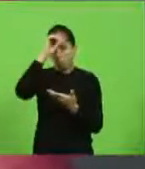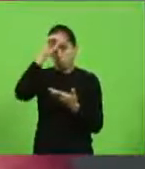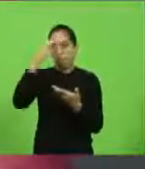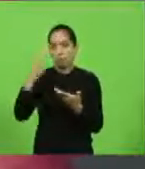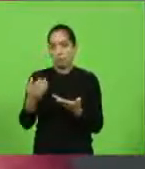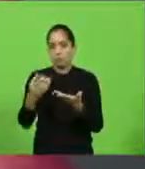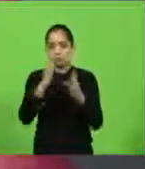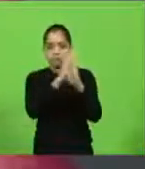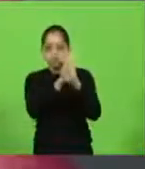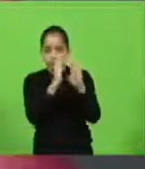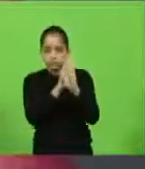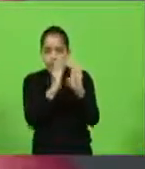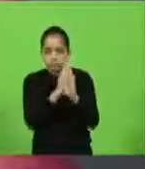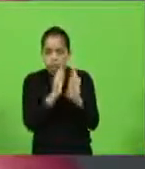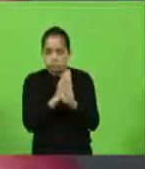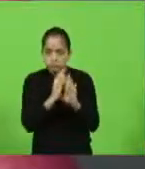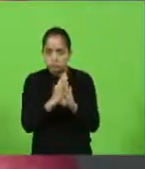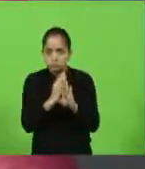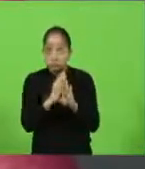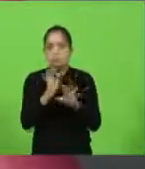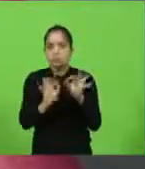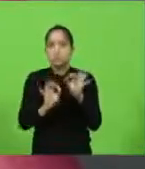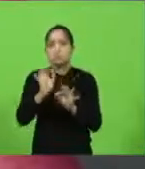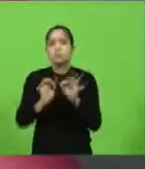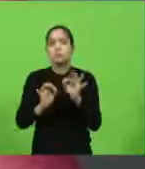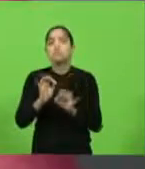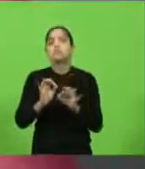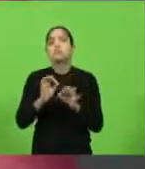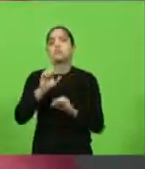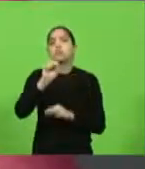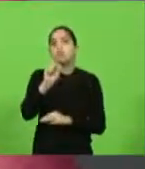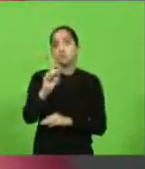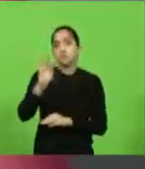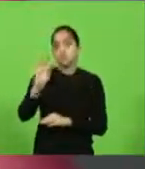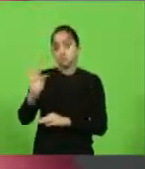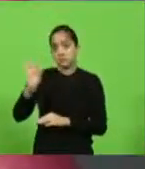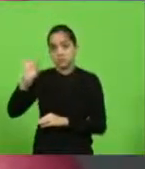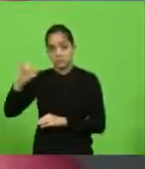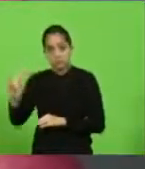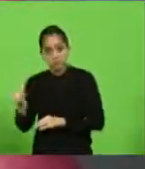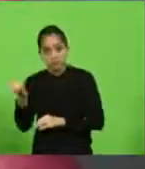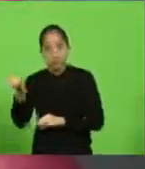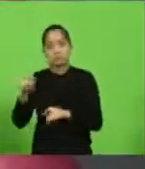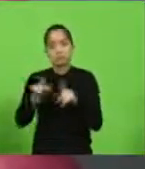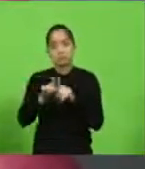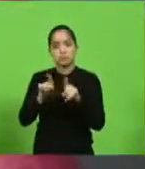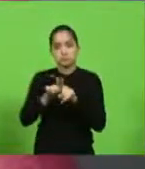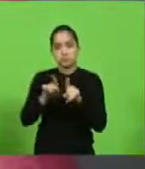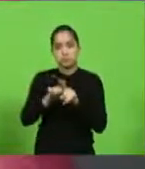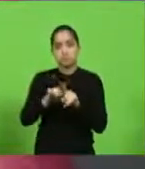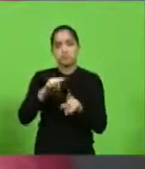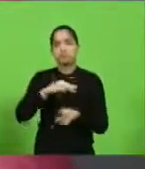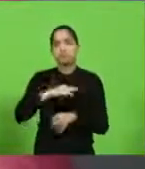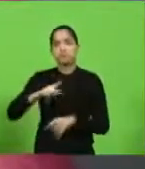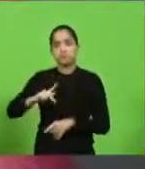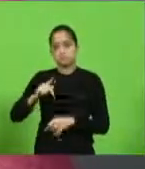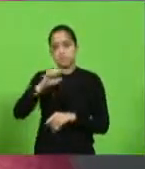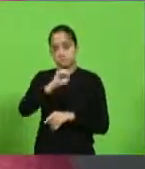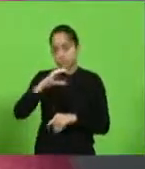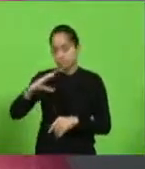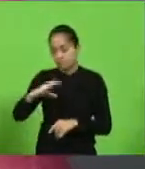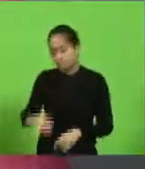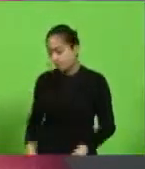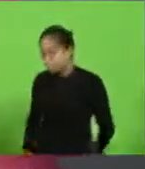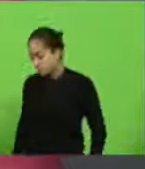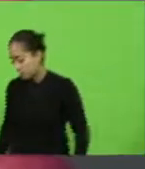nas investigações conduzidas pelo STJ no âmbito criminal e pelo Ministério Público do Estado de Santa Catarina no